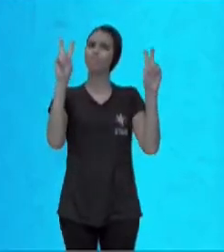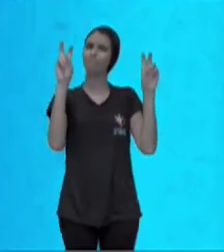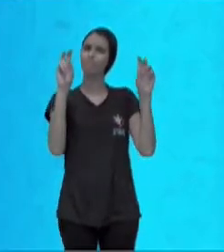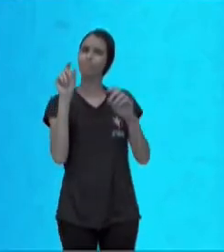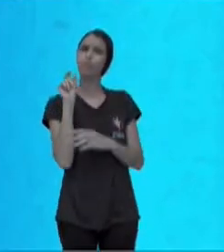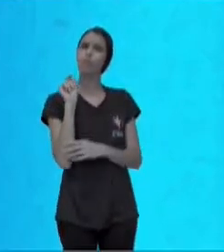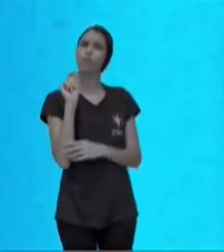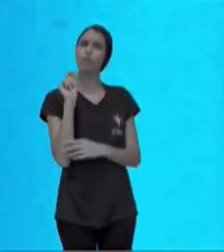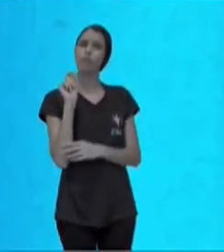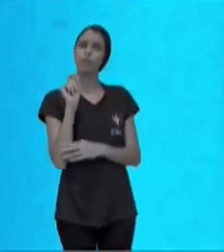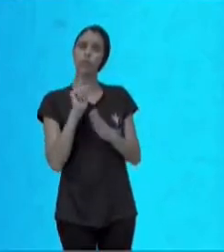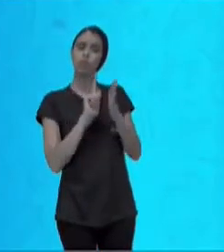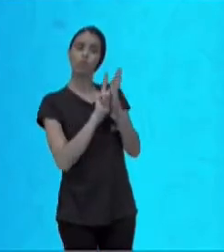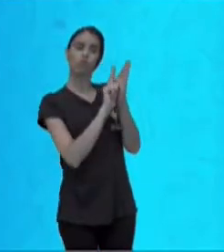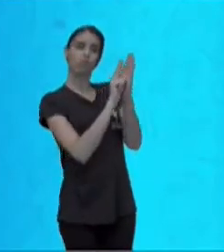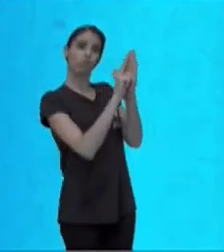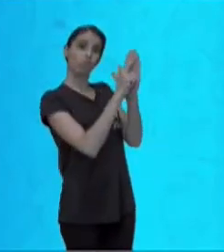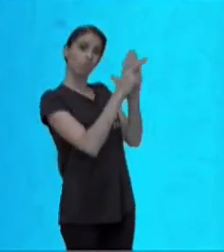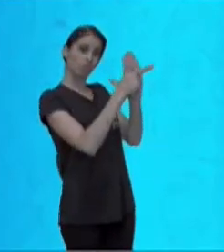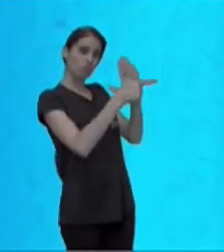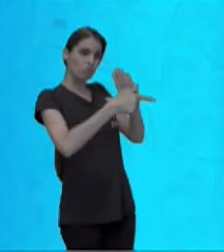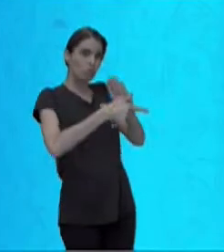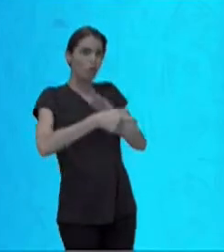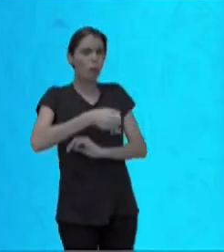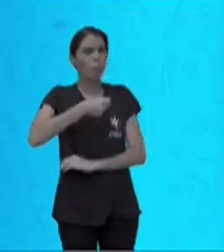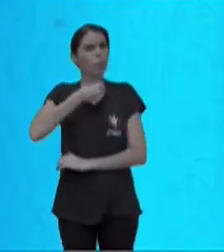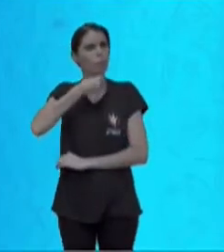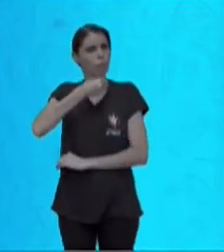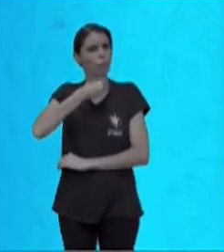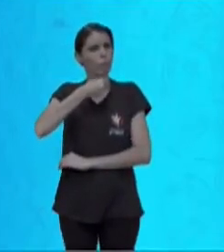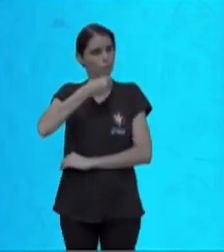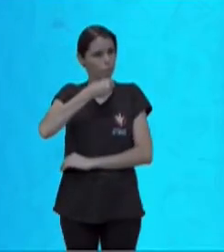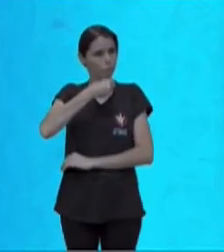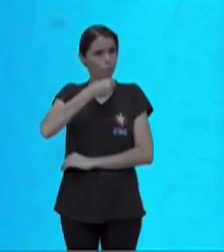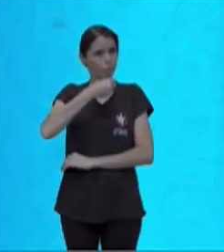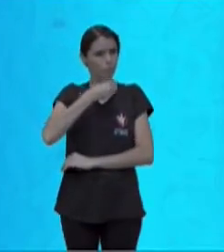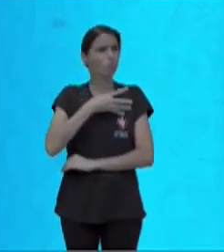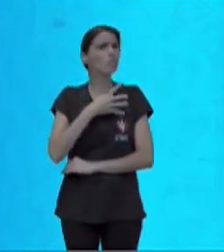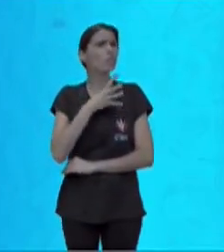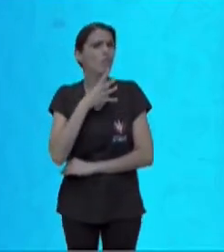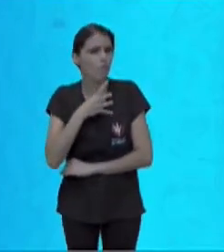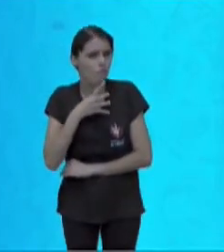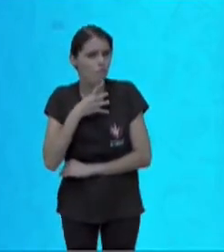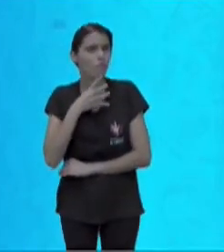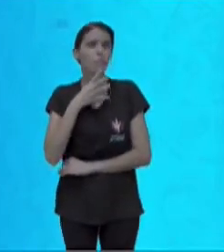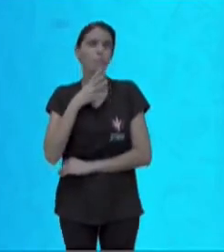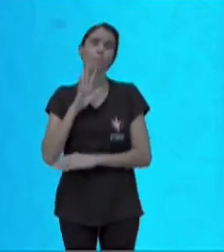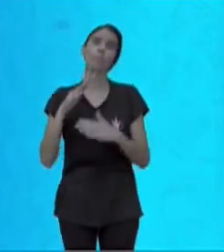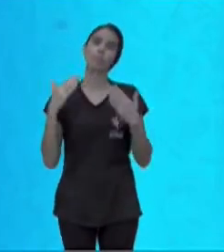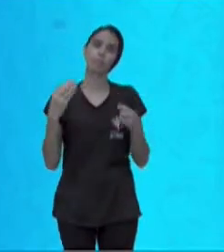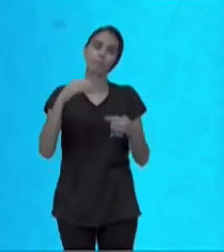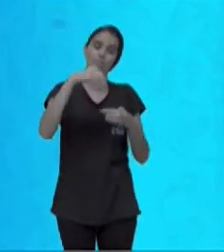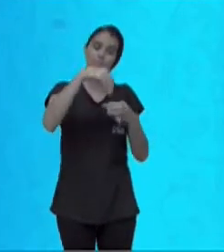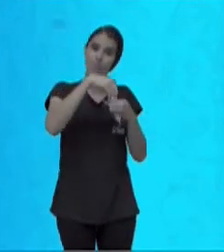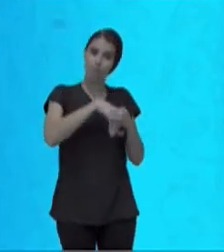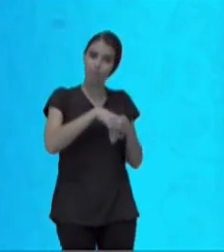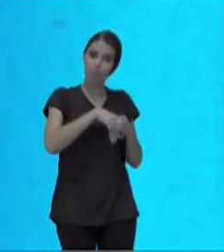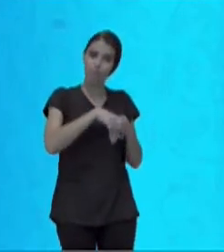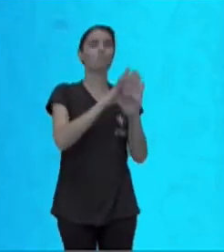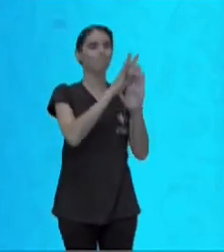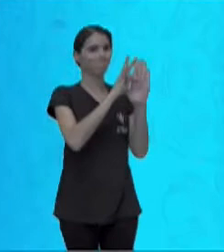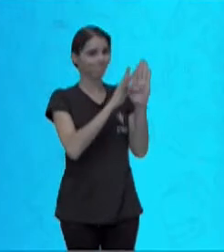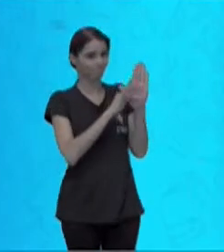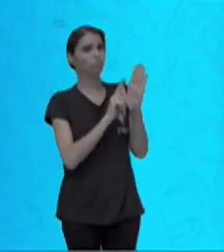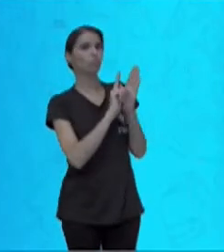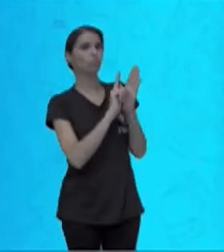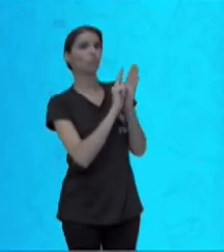o gênero jornalístico. Dentro desse gênero, nós teremos a característica da entrevista. A entrevista